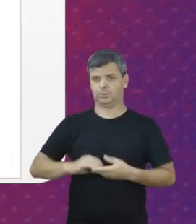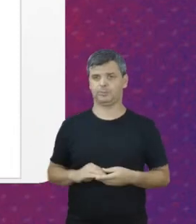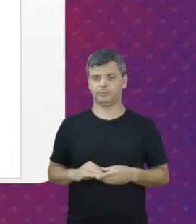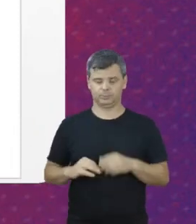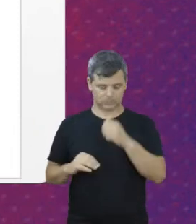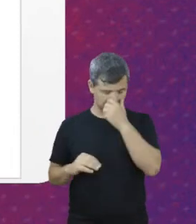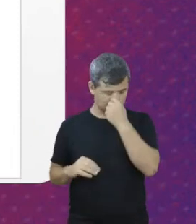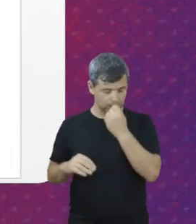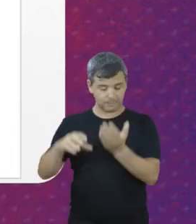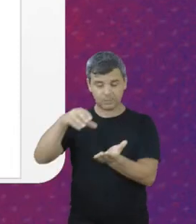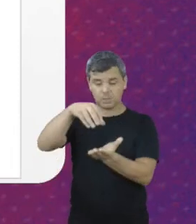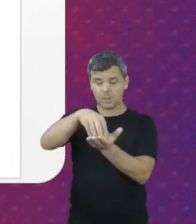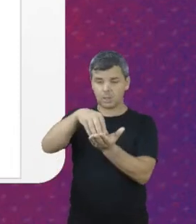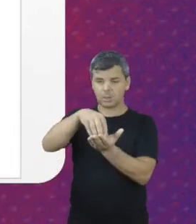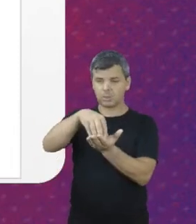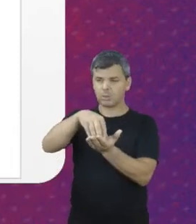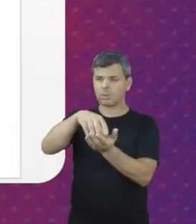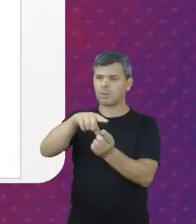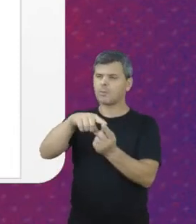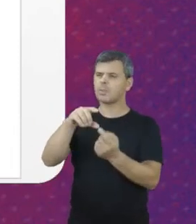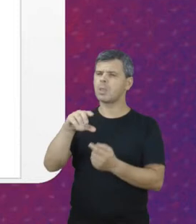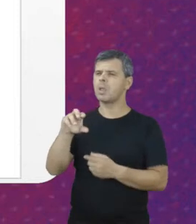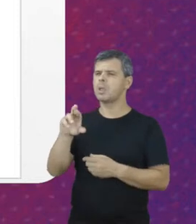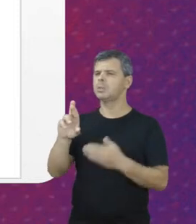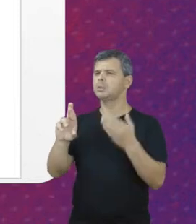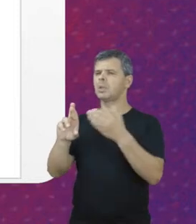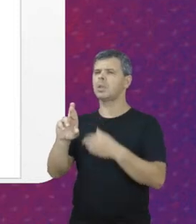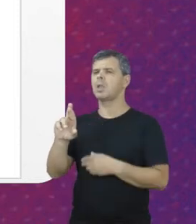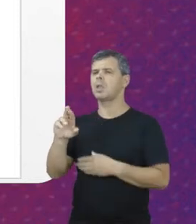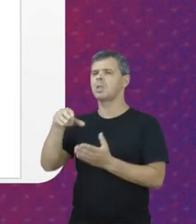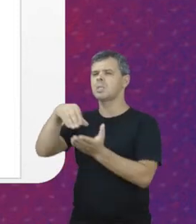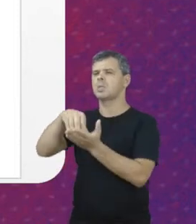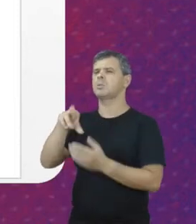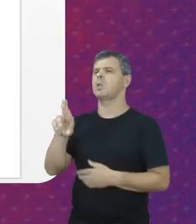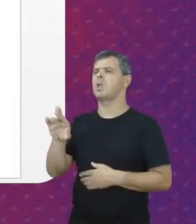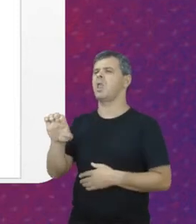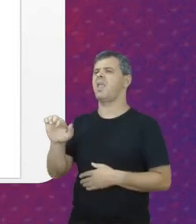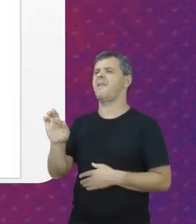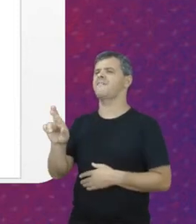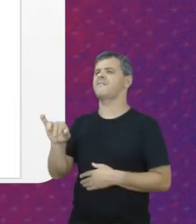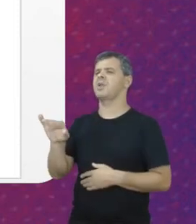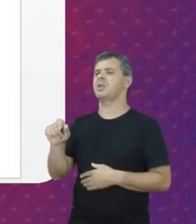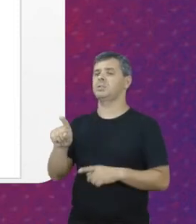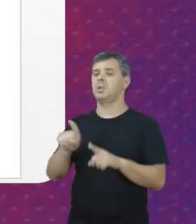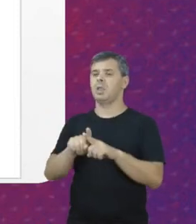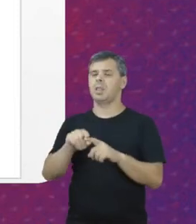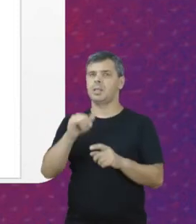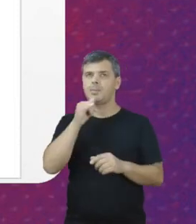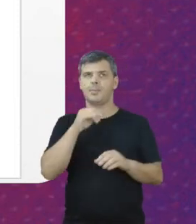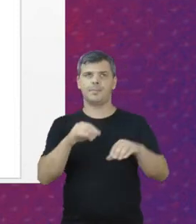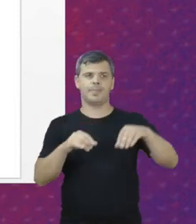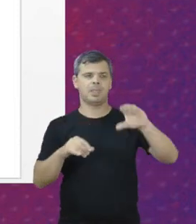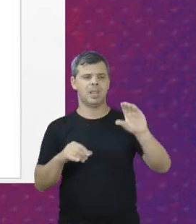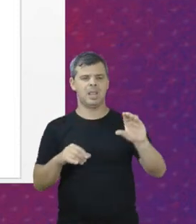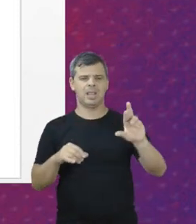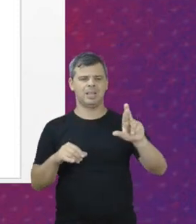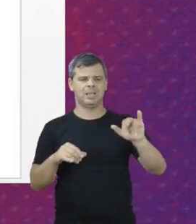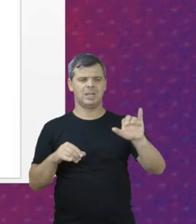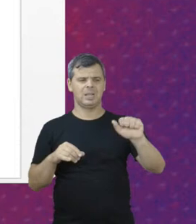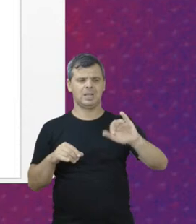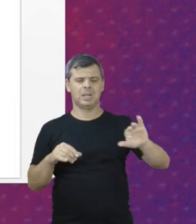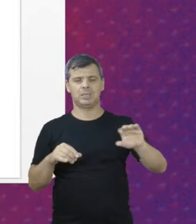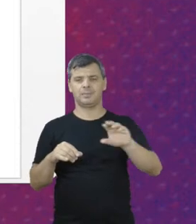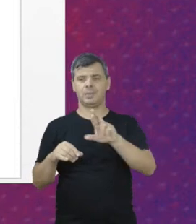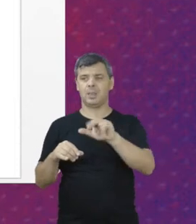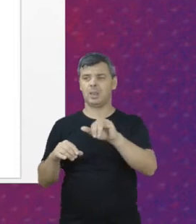E os centros de referência. Então, muitas cidades têm centros de referência para além do CRAS, do CREAS. Aqui tem uma cidade que